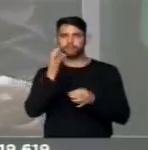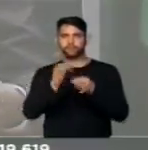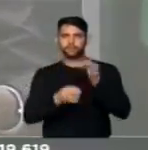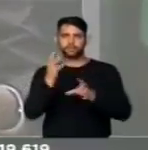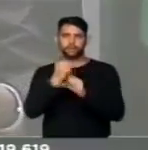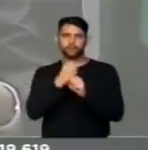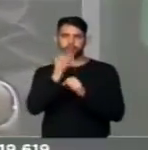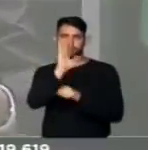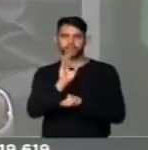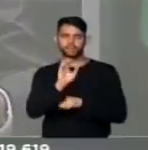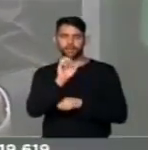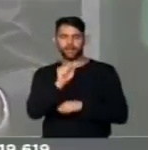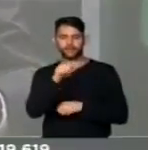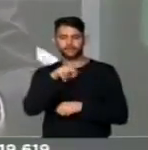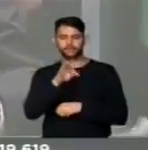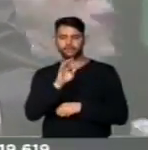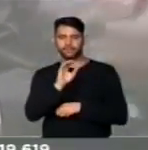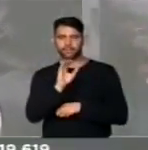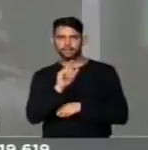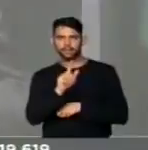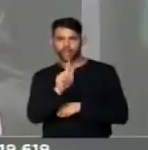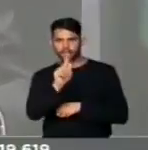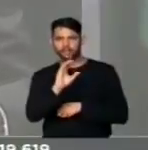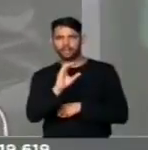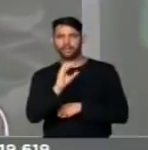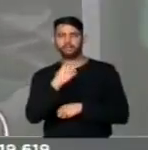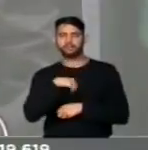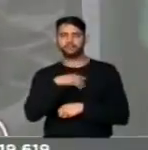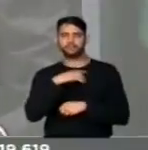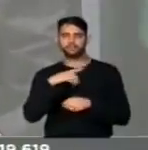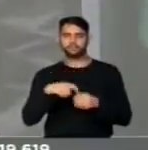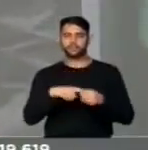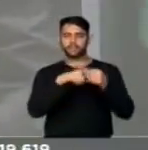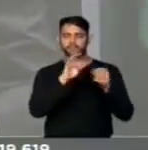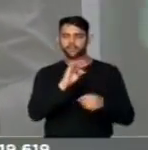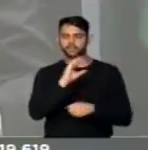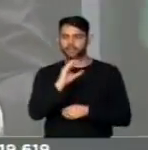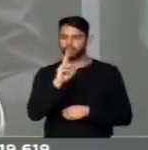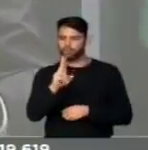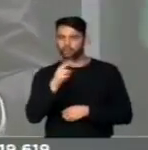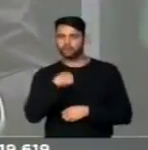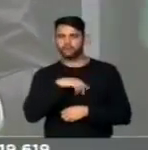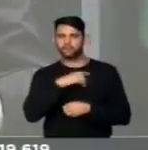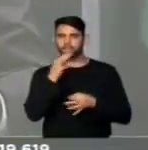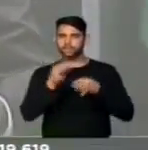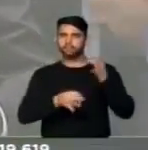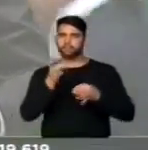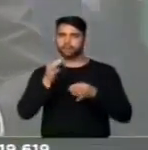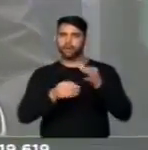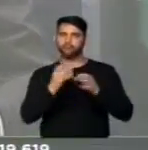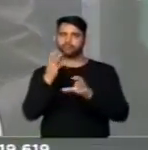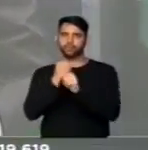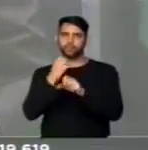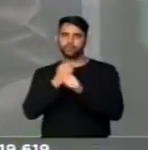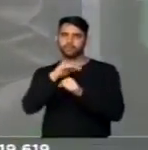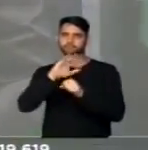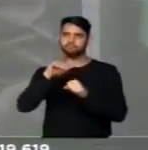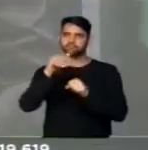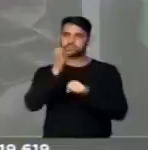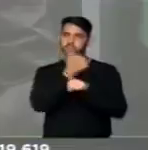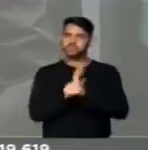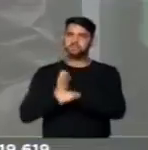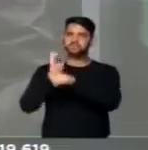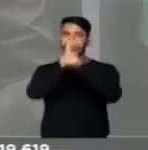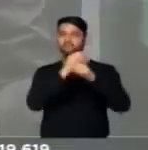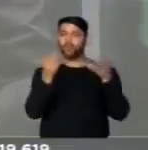do Brasil, a ANTAC, e suas afiliadas no TCU e demais tribunais de contas. Hoje,